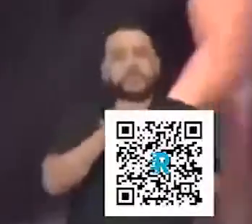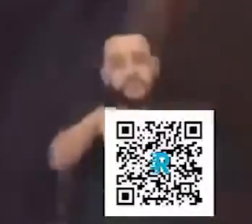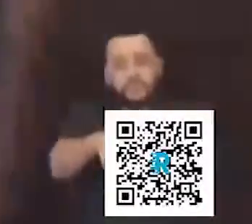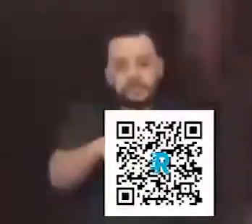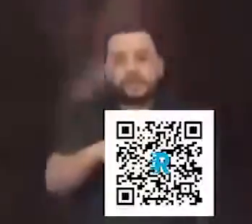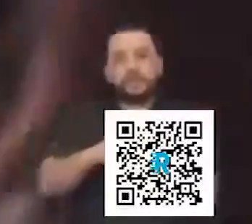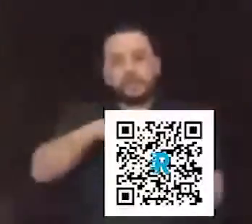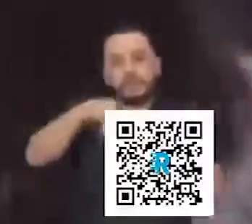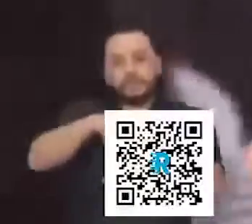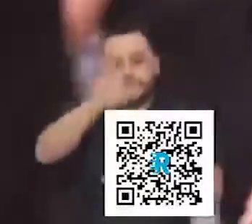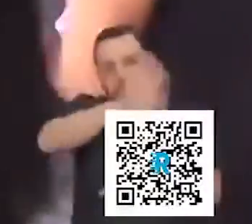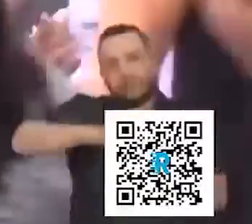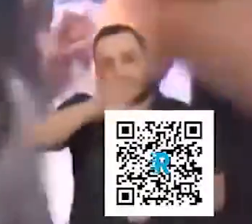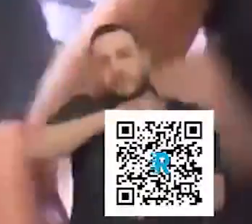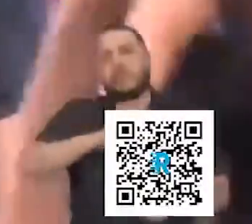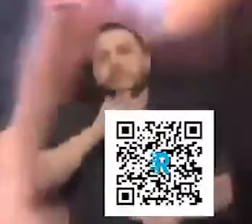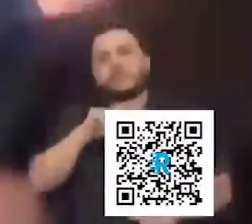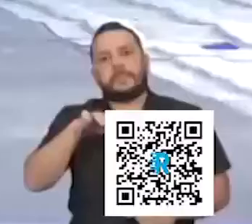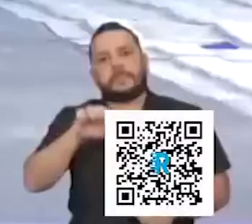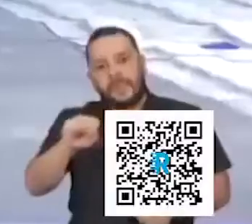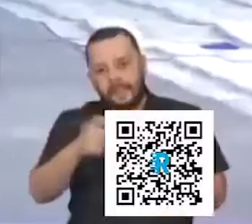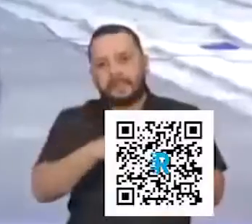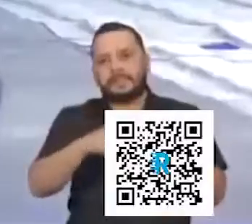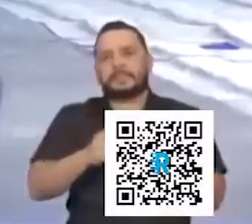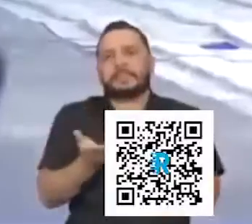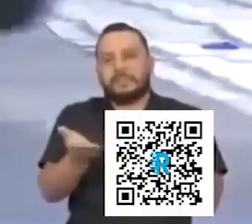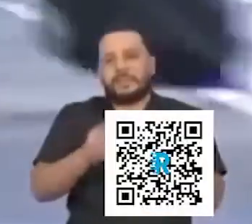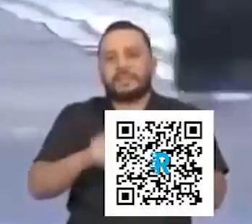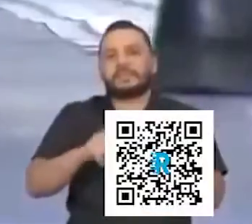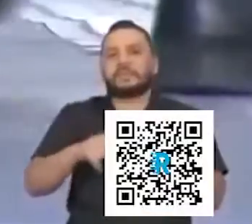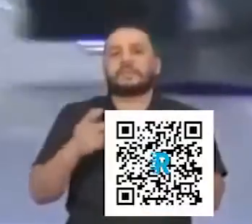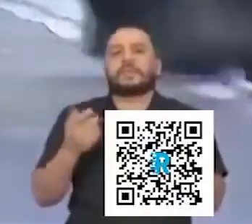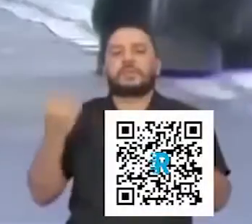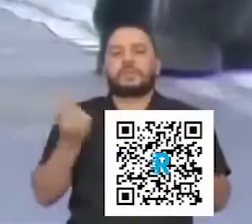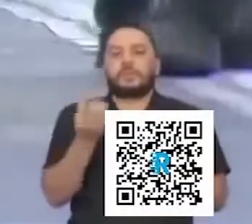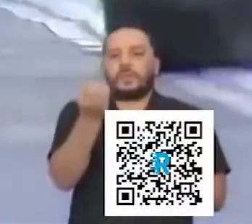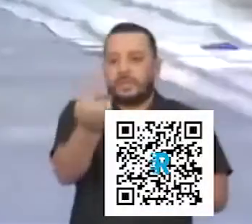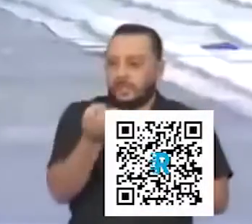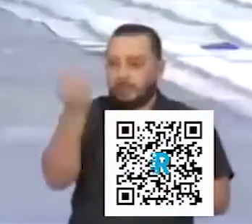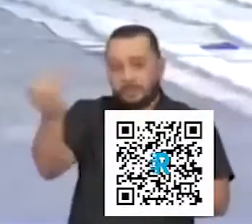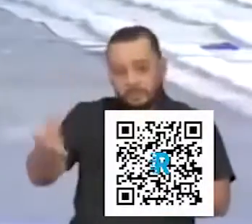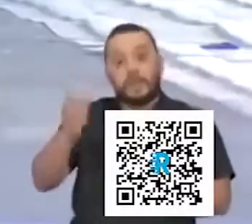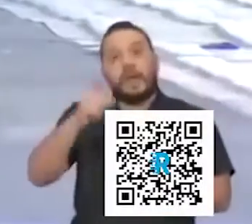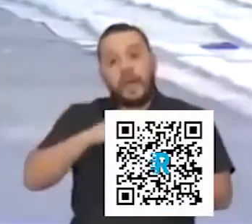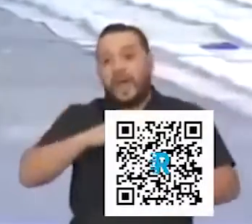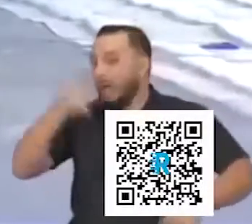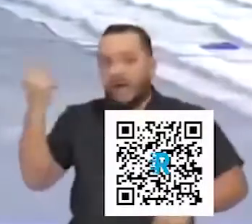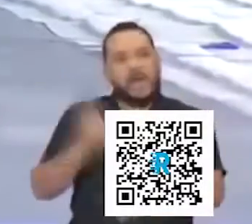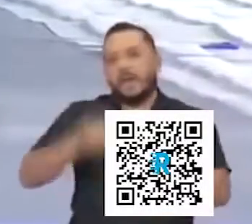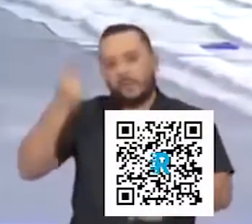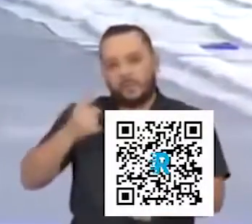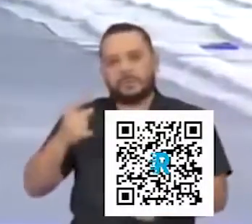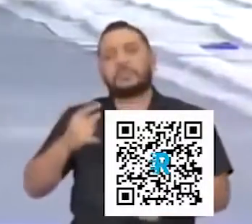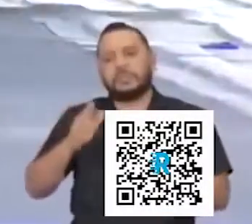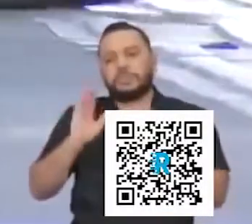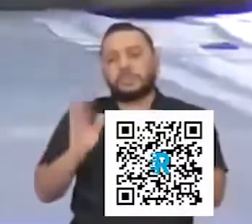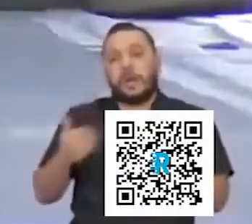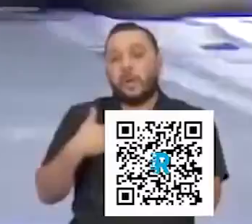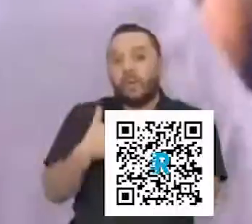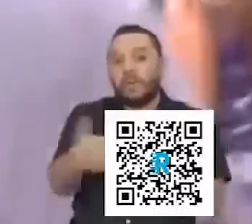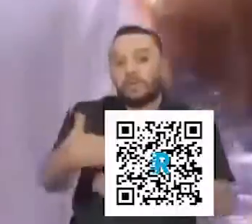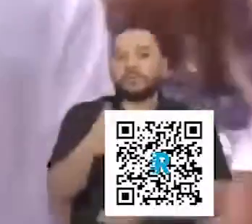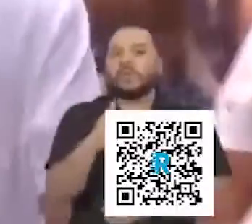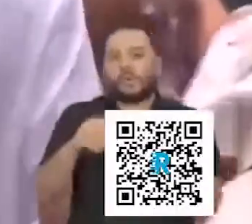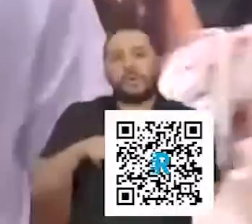Nacional do Comércio de Bens, Serviços e Turismo. Este é o maior patamar já registrado pela série histórica que teve início em